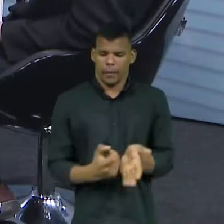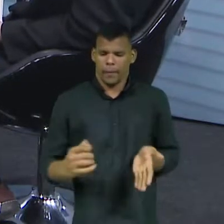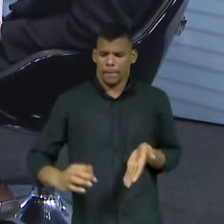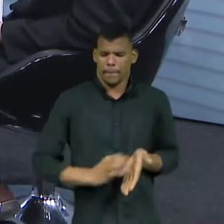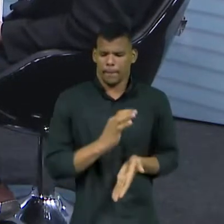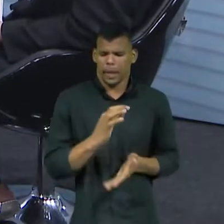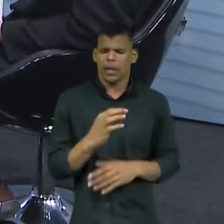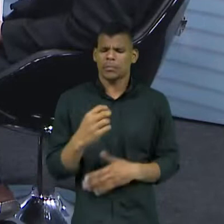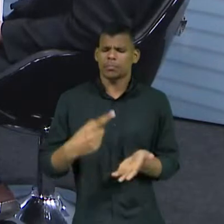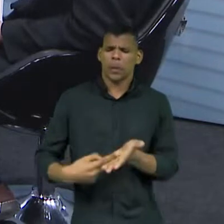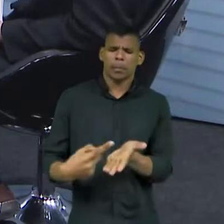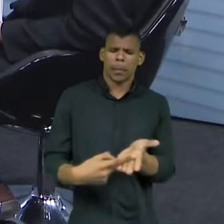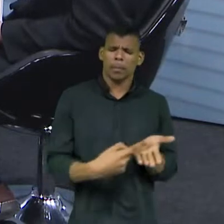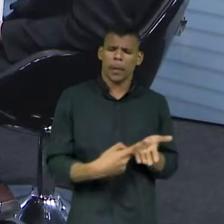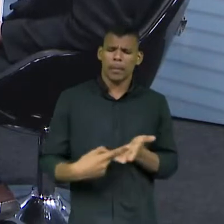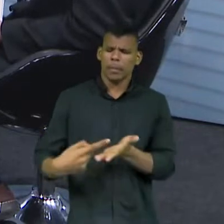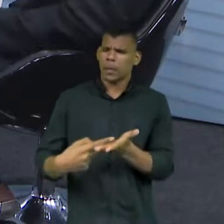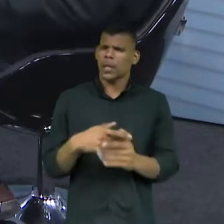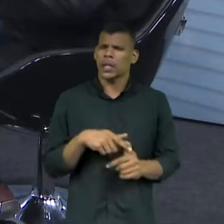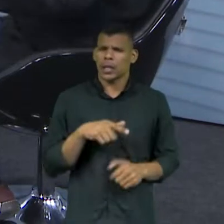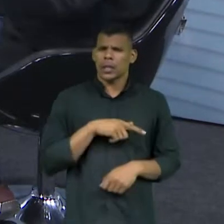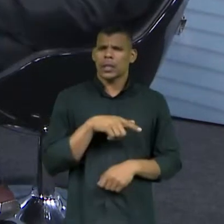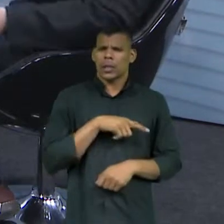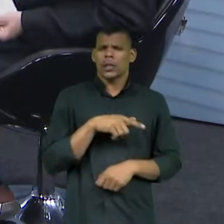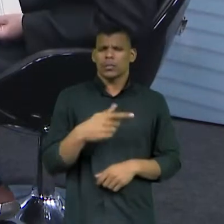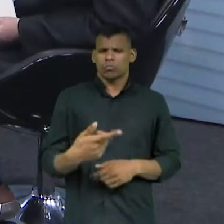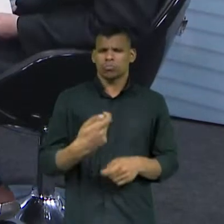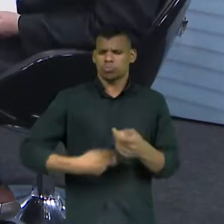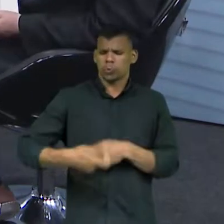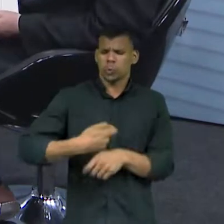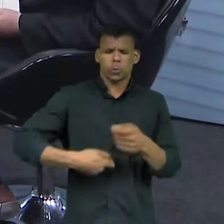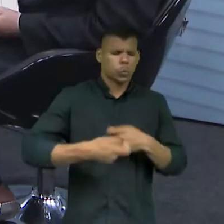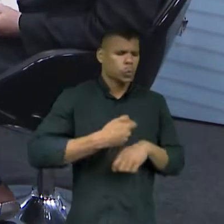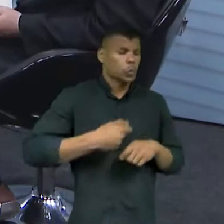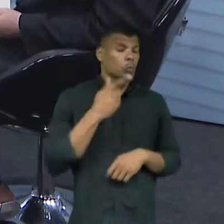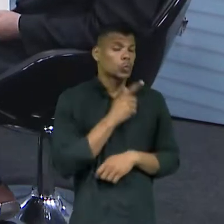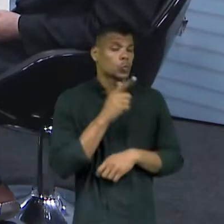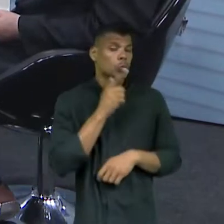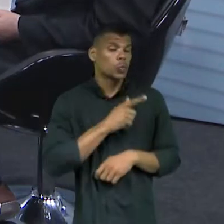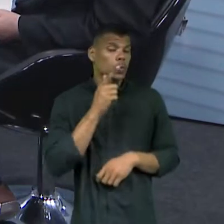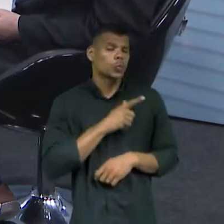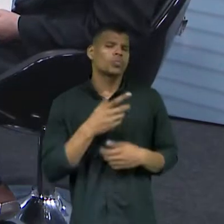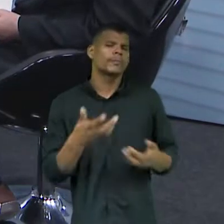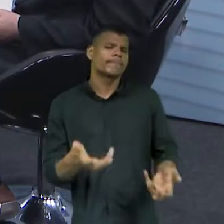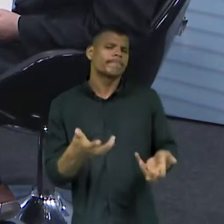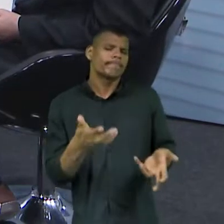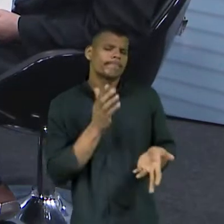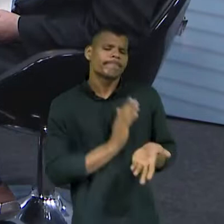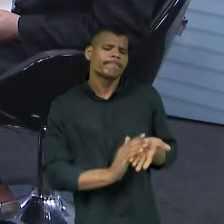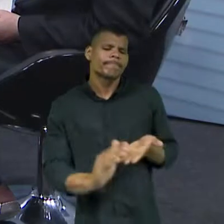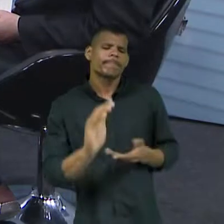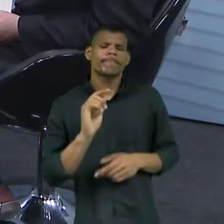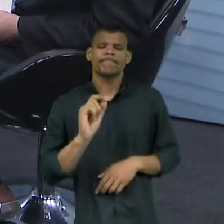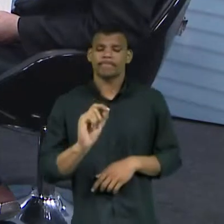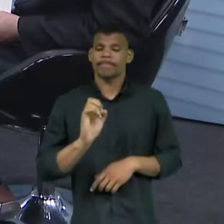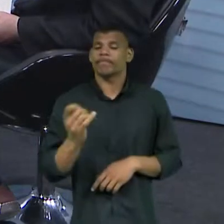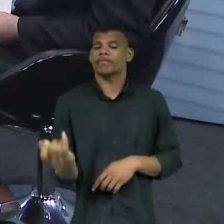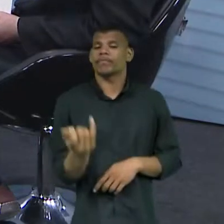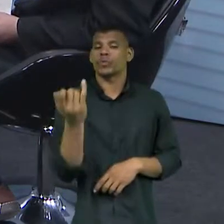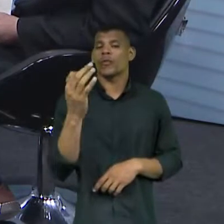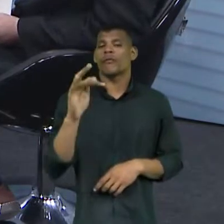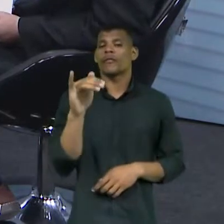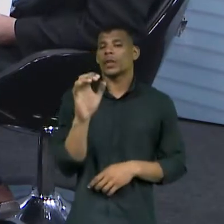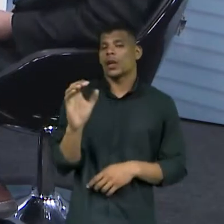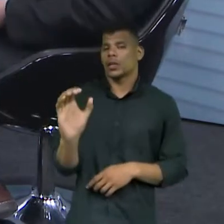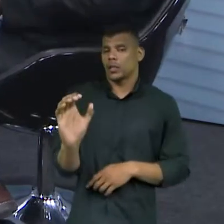assinados, é o Porto de Roterdã, enfim, negócios estão sendo fechados. E eu queria começar exatamente qual a importância do FIEC